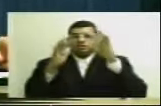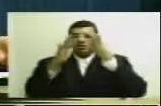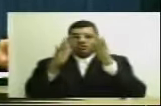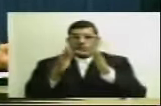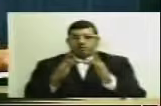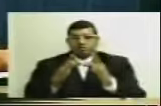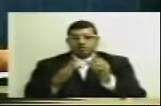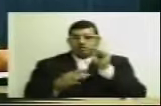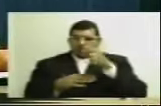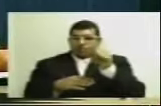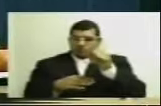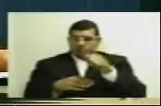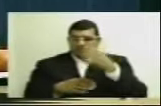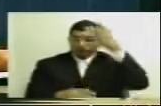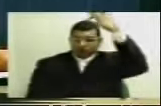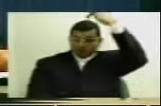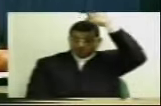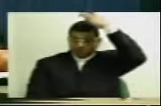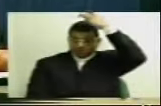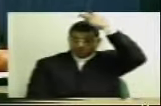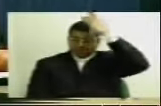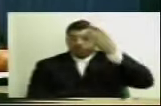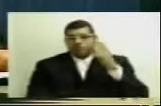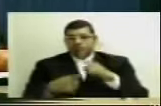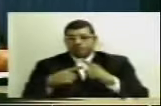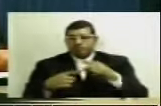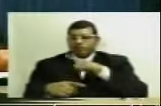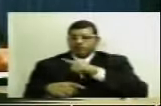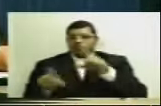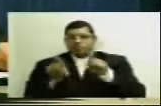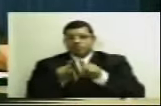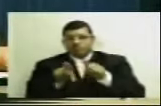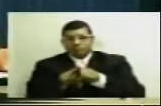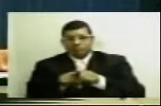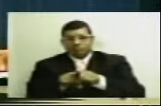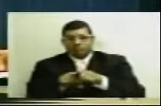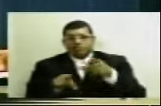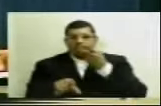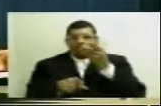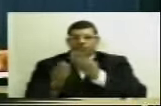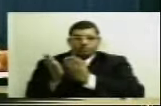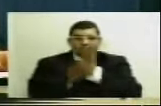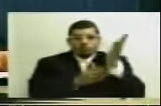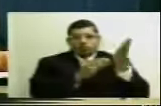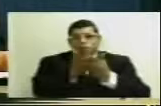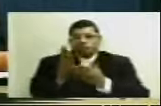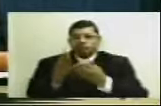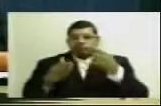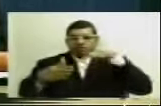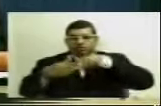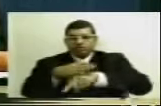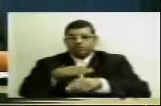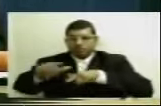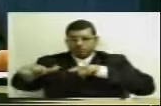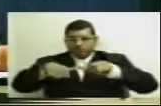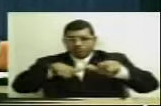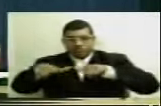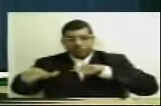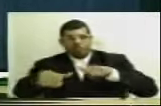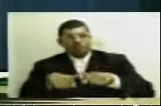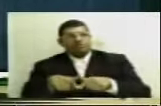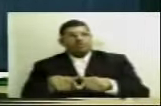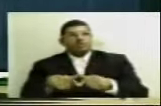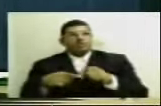medida, ela é absurda, porque ela também desvirtua a função do cargo